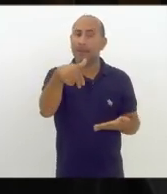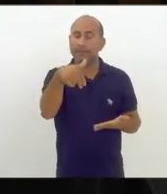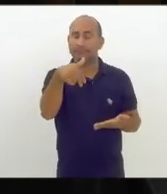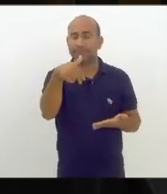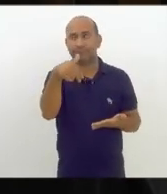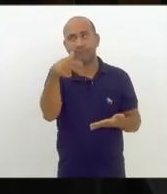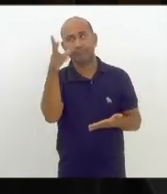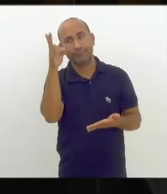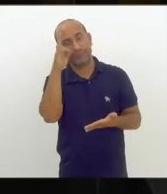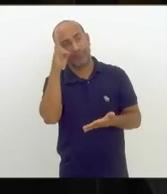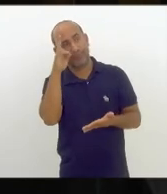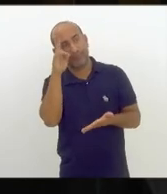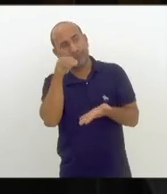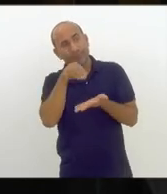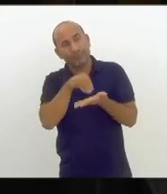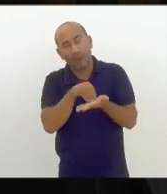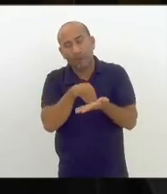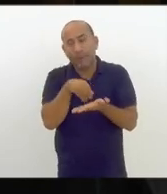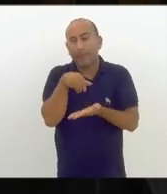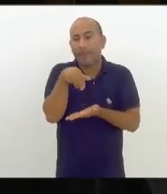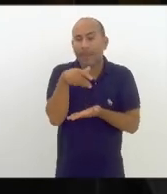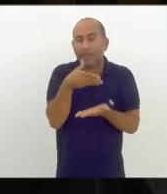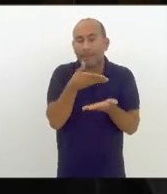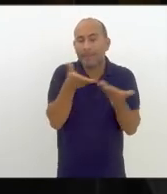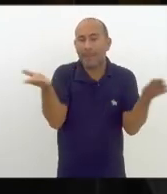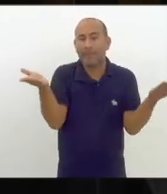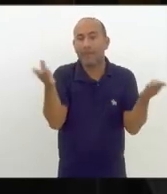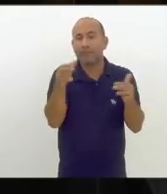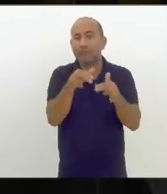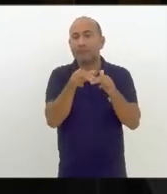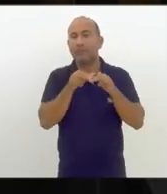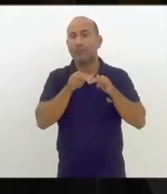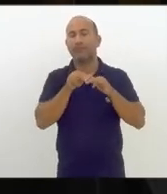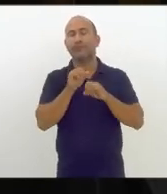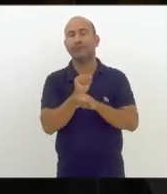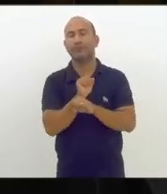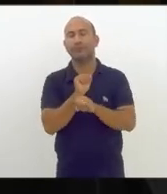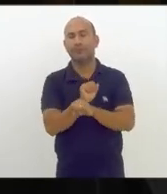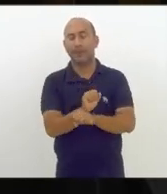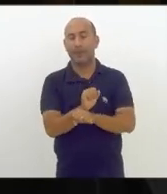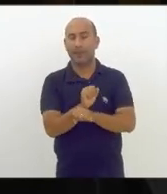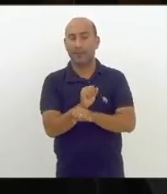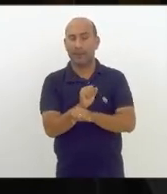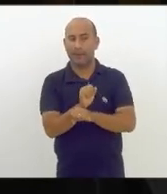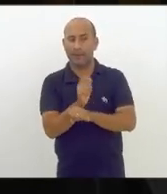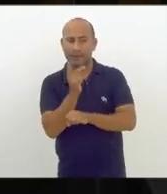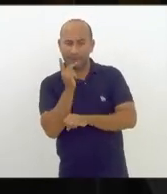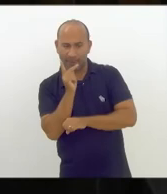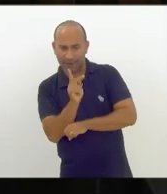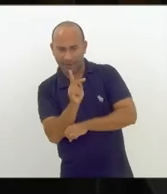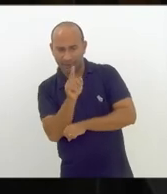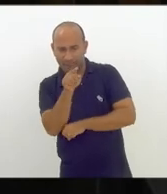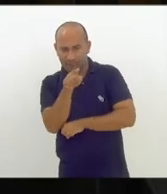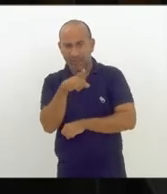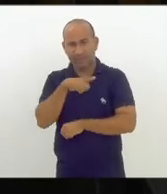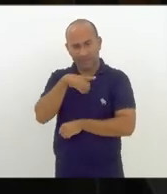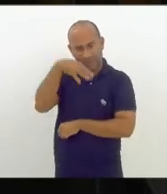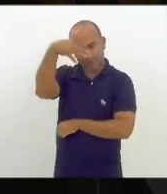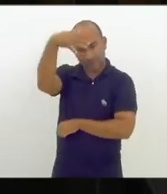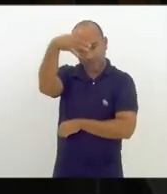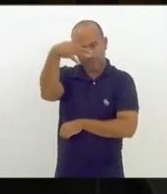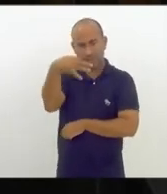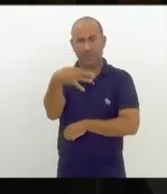Deslembrança, passos que se perdem quando à espera da sentença dita pelo réu. Você tem o direito